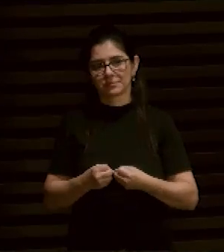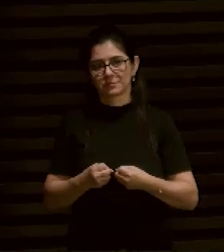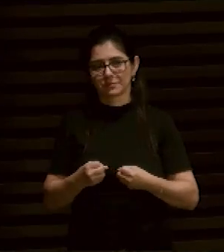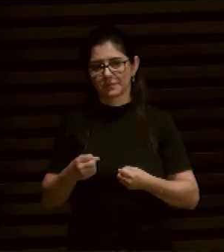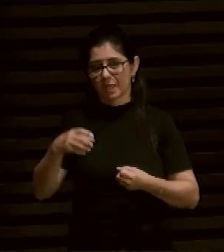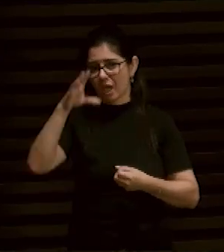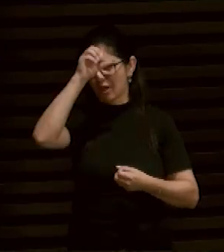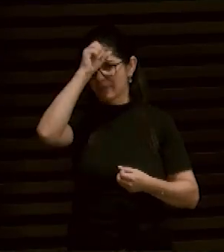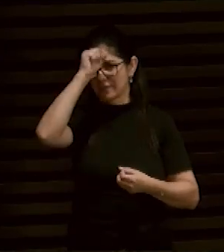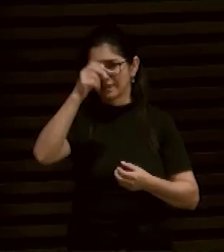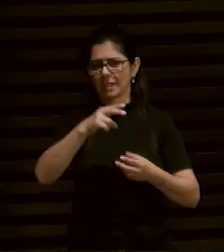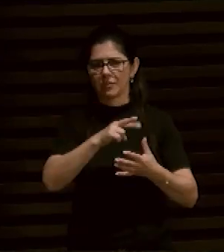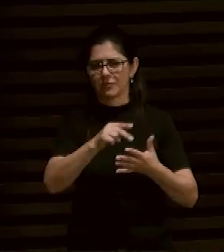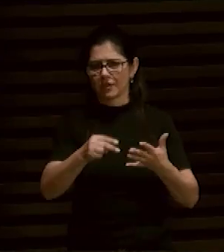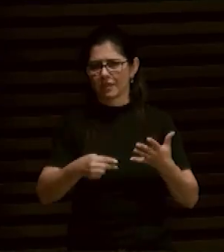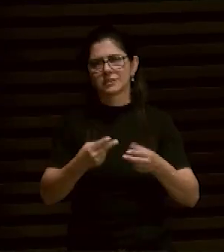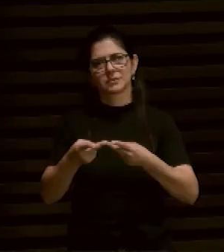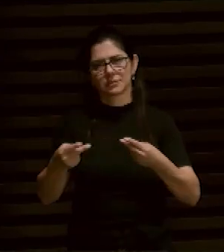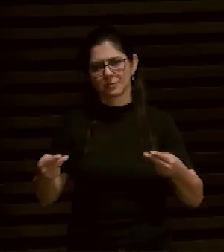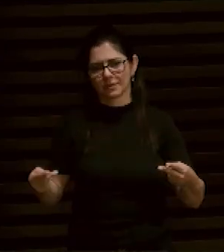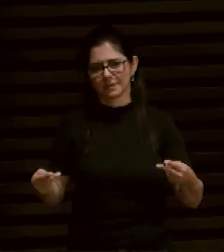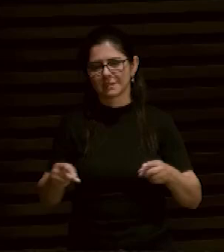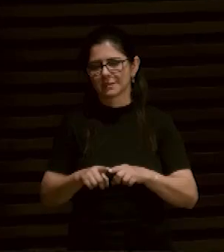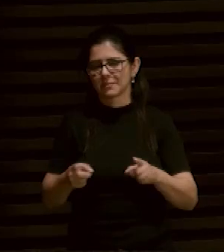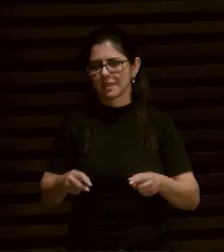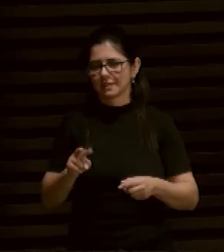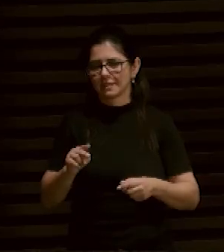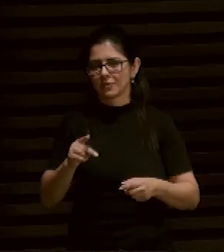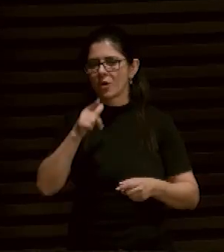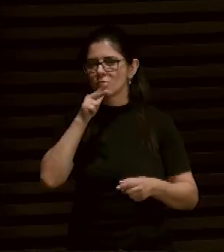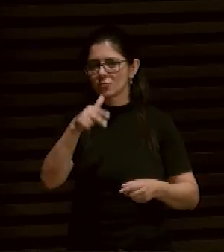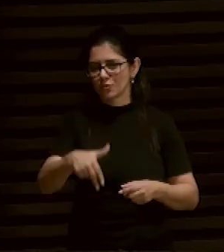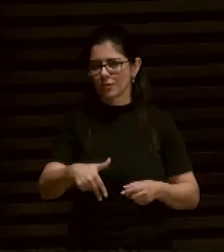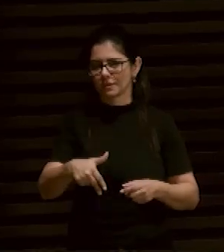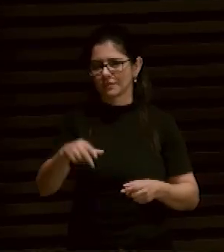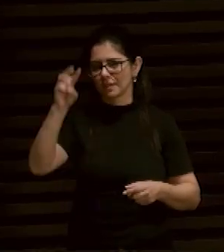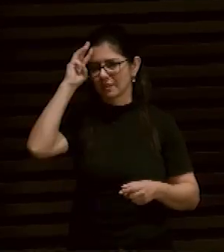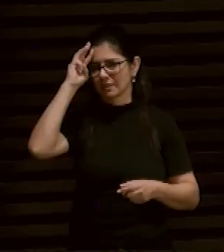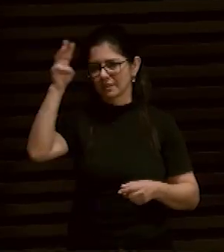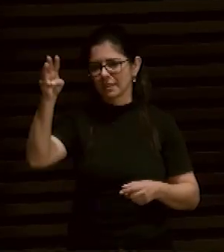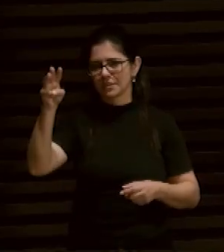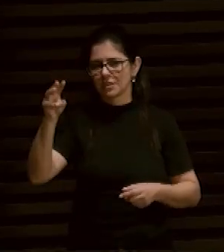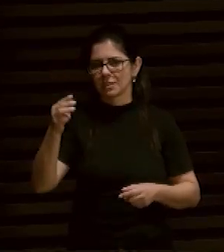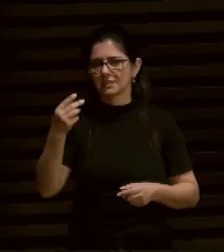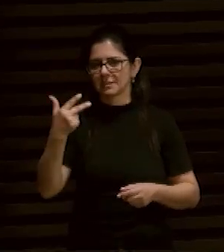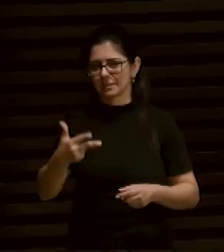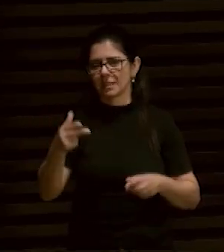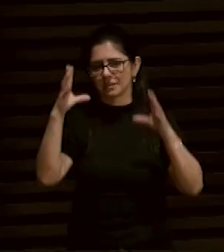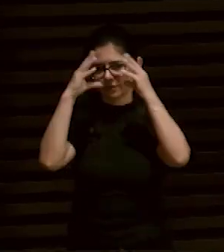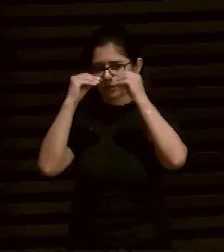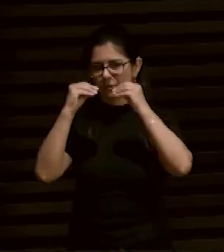como o profeta Jonas ficou 3 dias e 3 noites dentro do peixe, assim também o nosso Salvador ficou quando morreu e